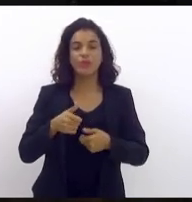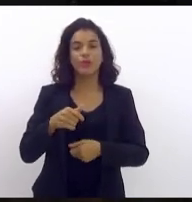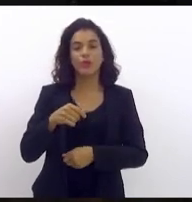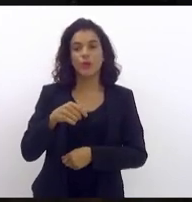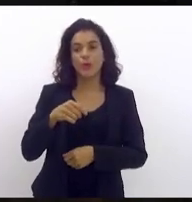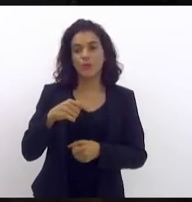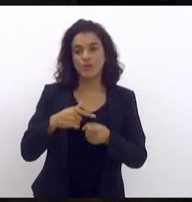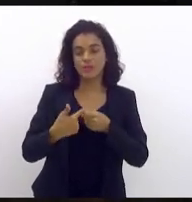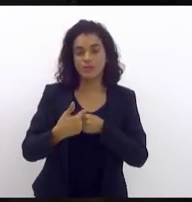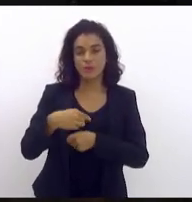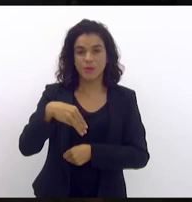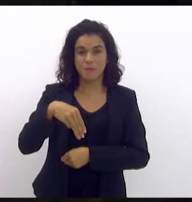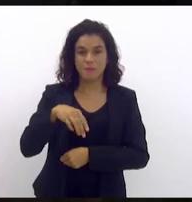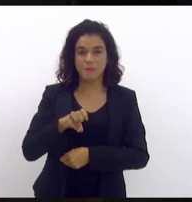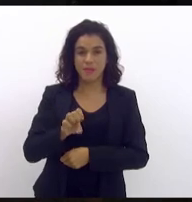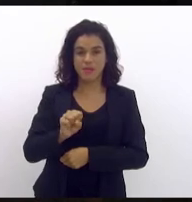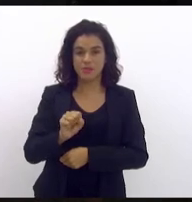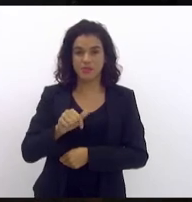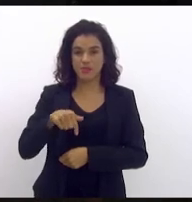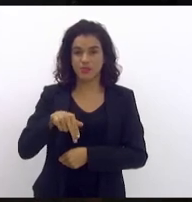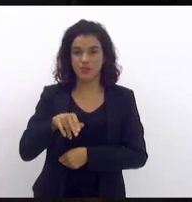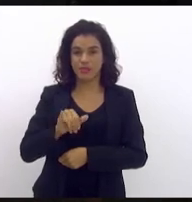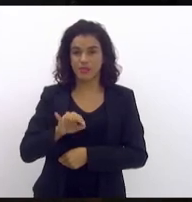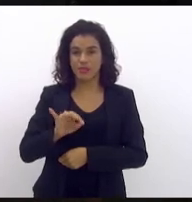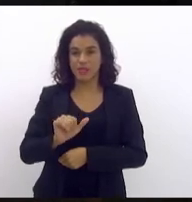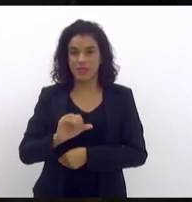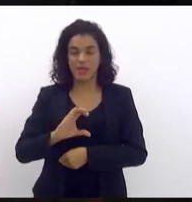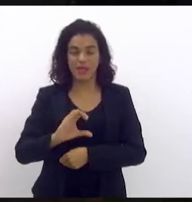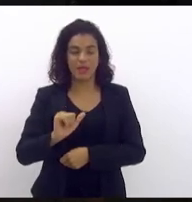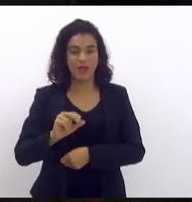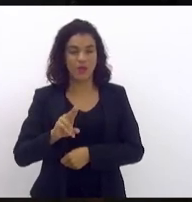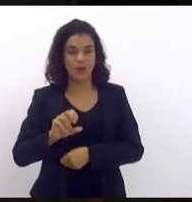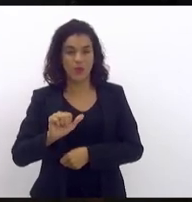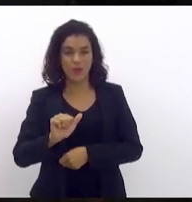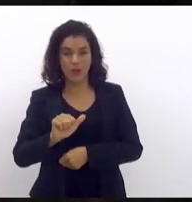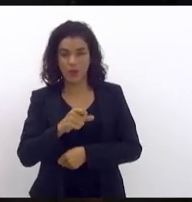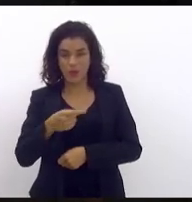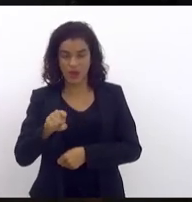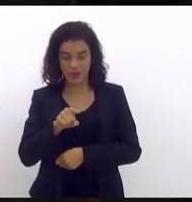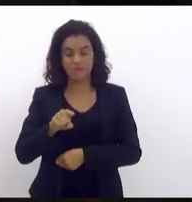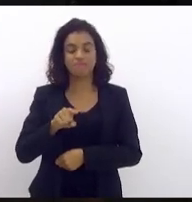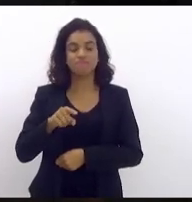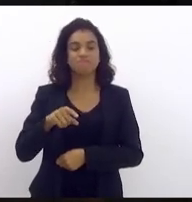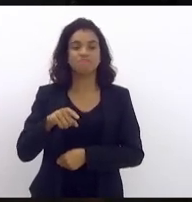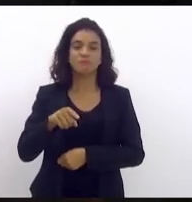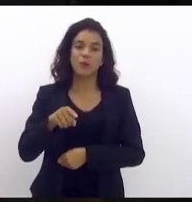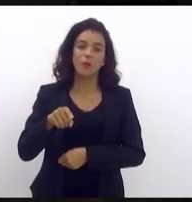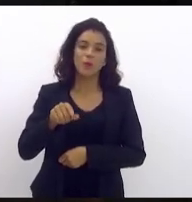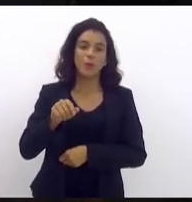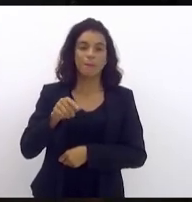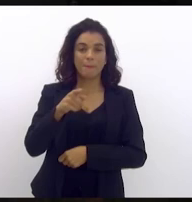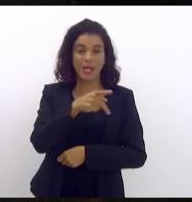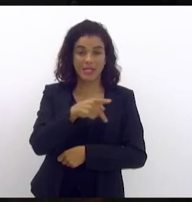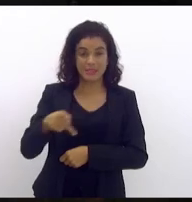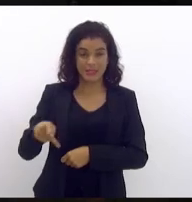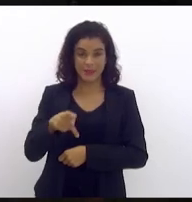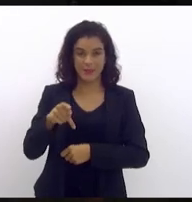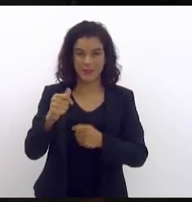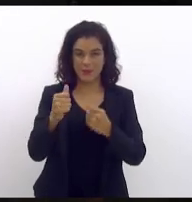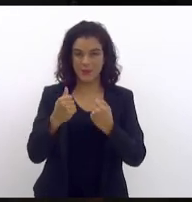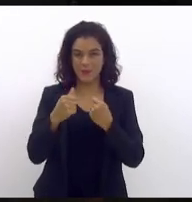mesquit Cauan Santana Presidente do Parlamento juvenil desta